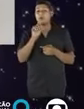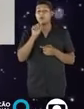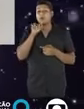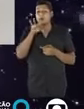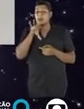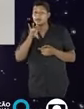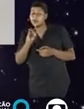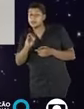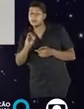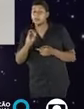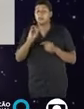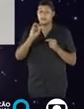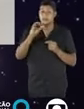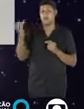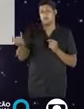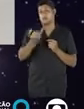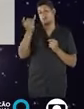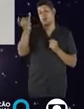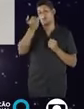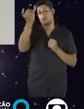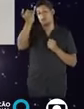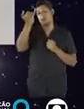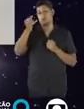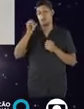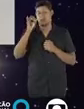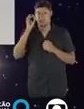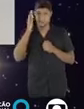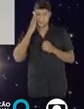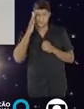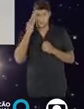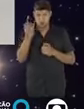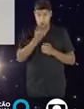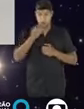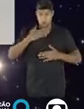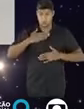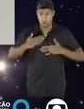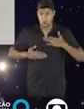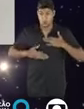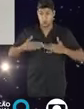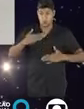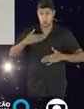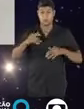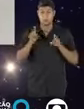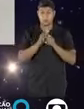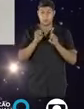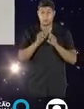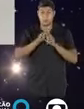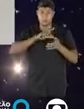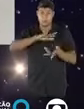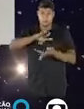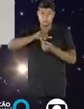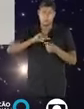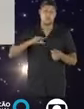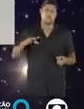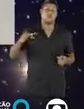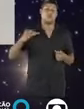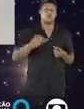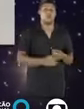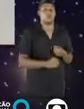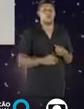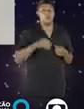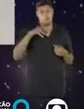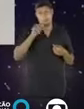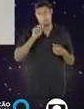alimentação agroecológica, ela é importante, né? Não só para o nosso organismo individual, mas para o planeta como um todo, porque até